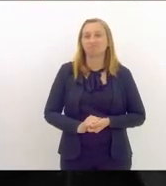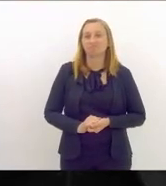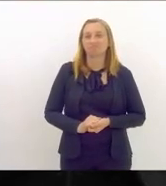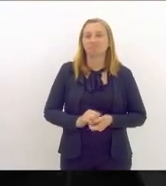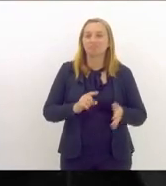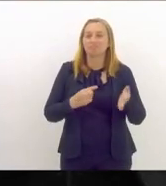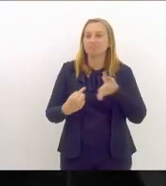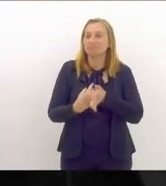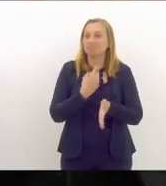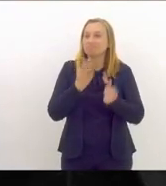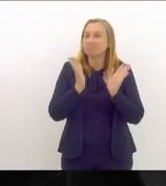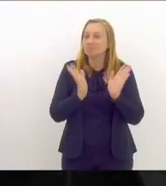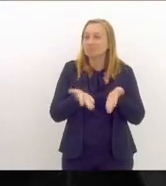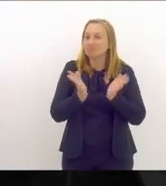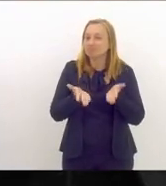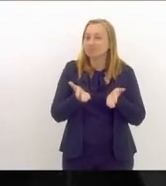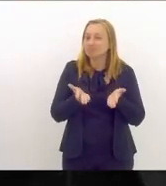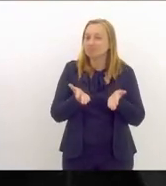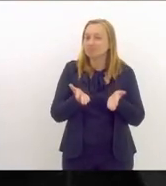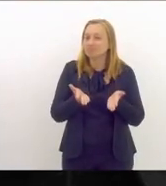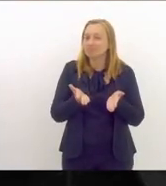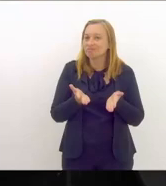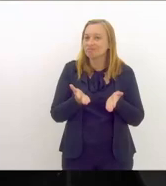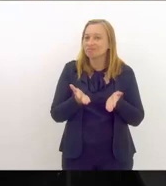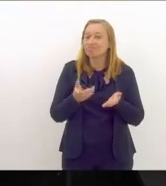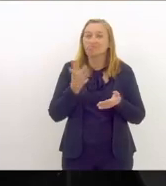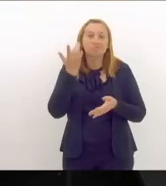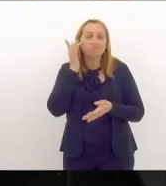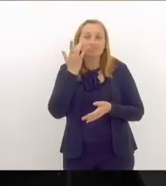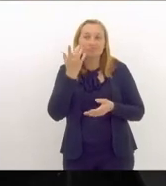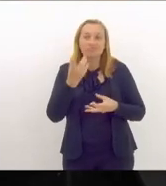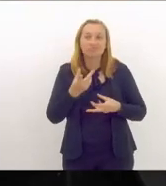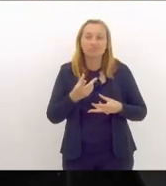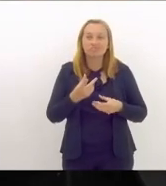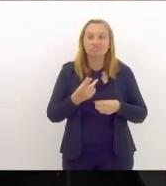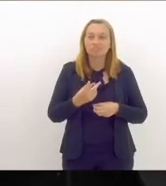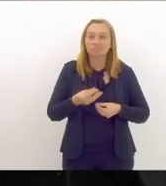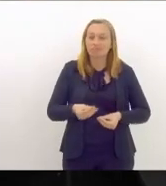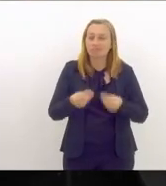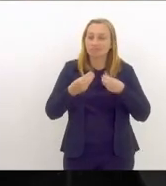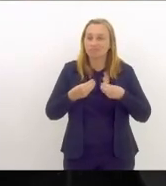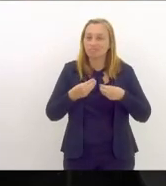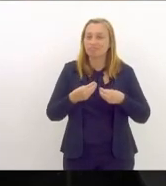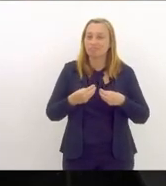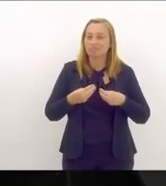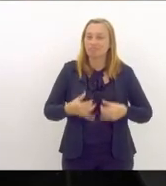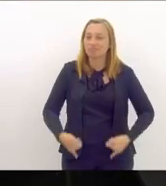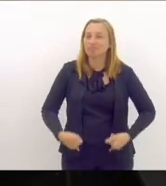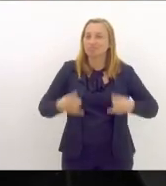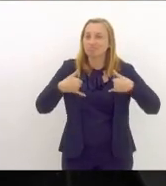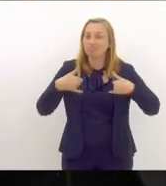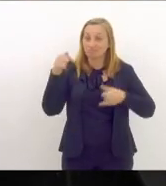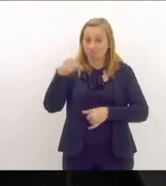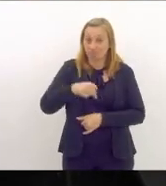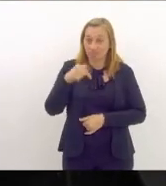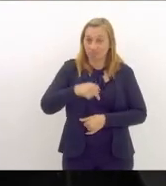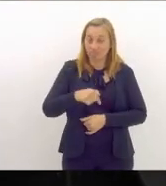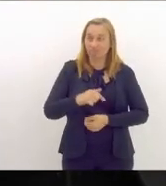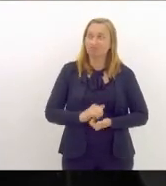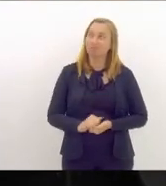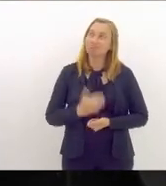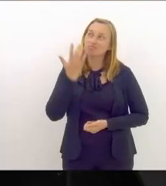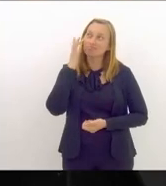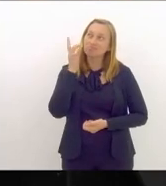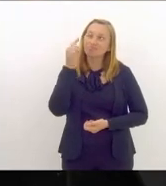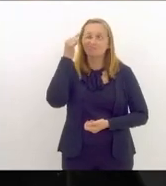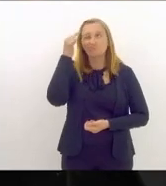Quando perguntaram hoje se o que eu acharia da entrega dessa honraria ser feita aqui, eu achei